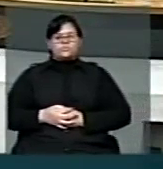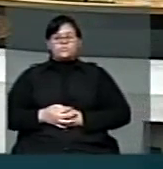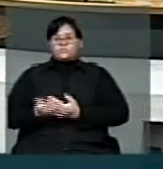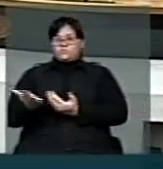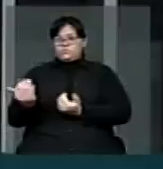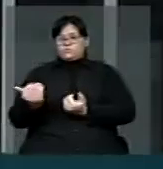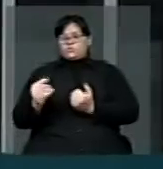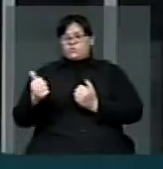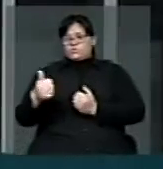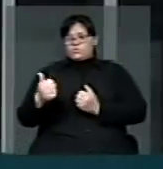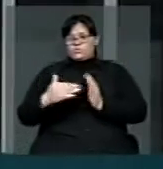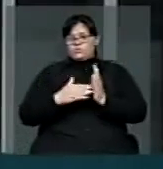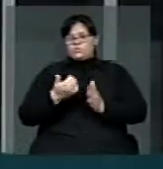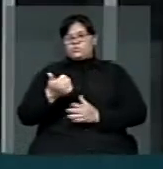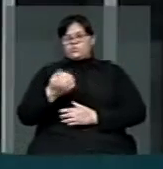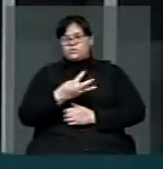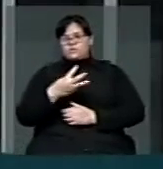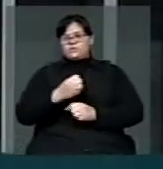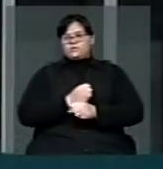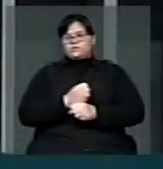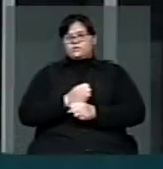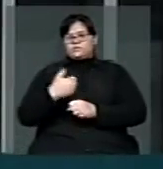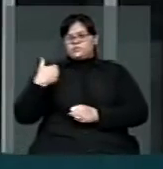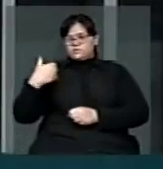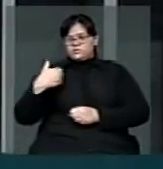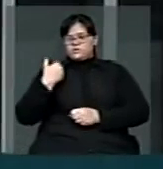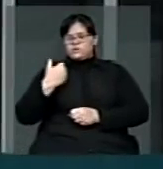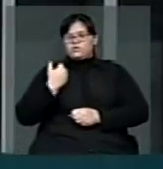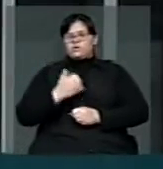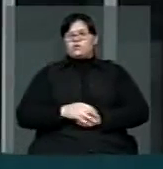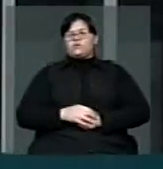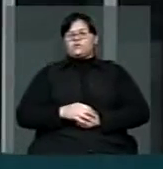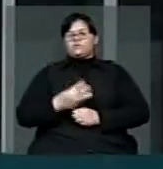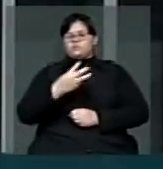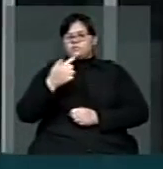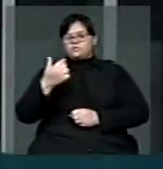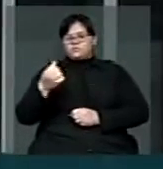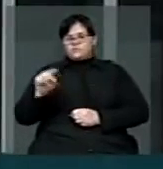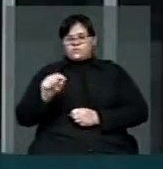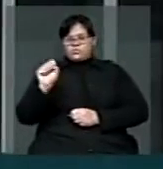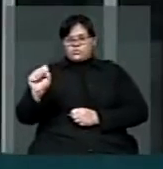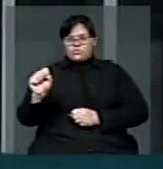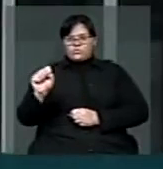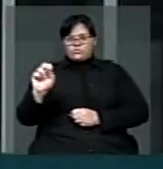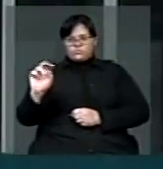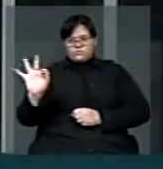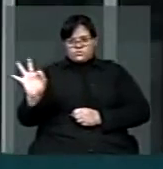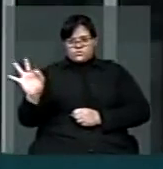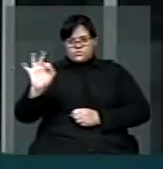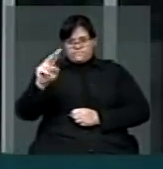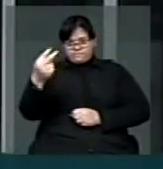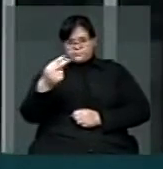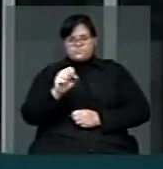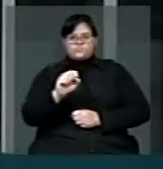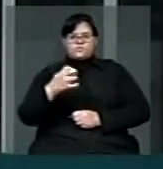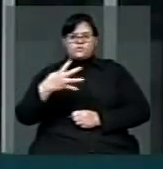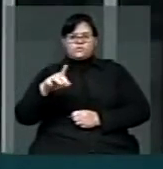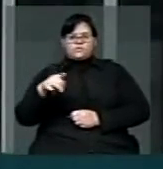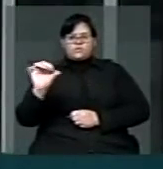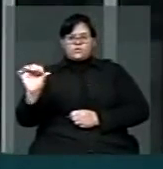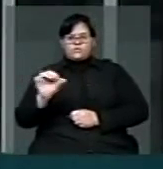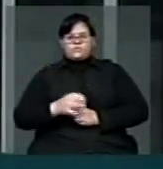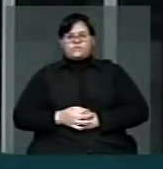Jovem de 11 a 13 anos, nos anos finais do fundamental, passou de 36,8% para